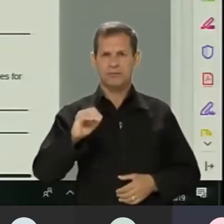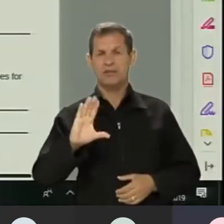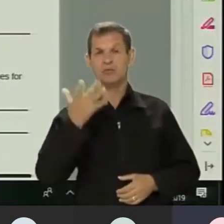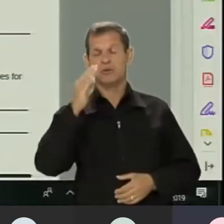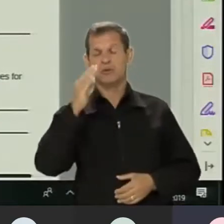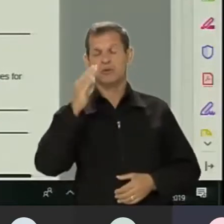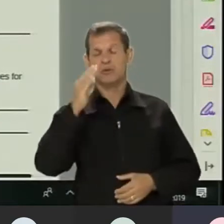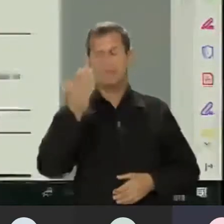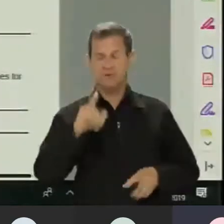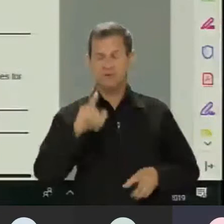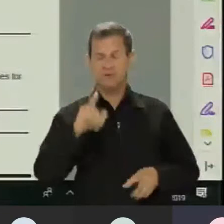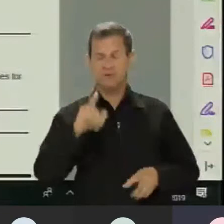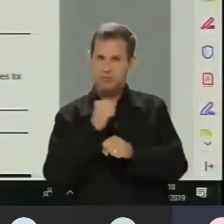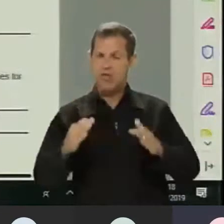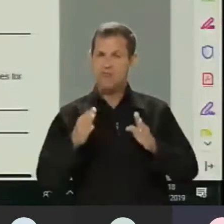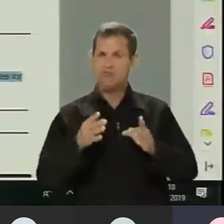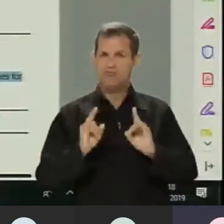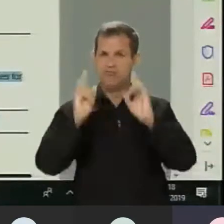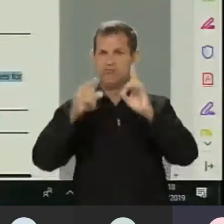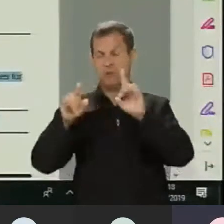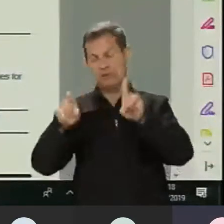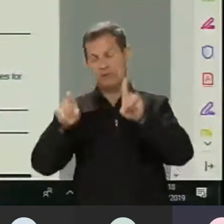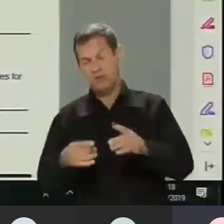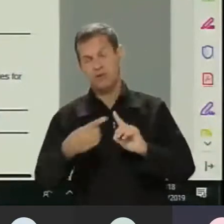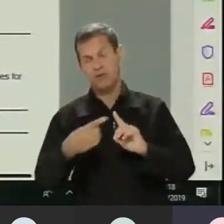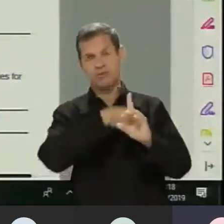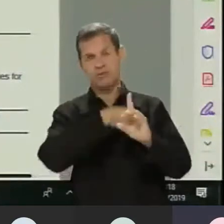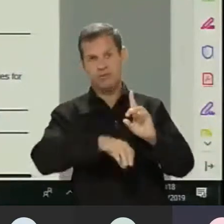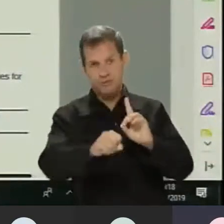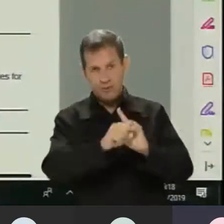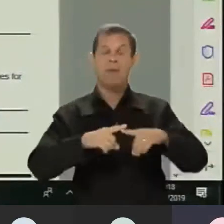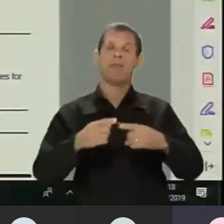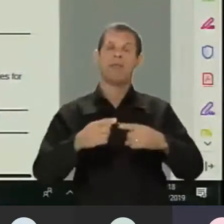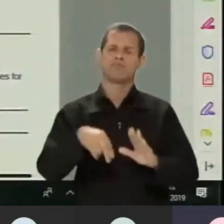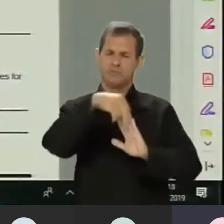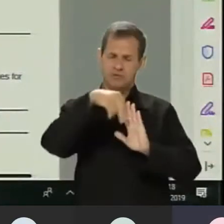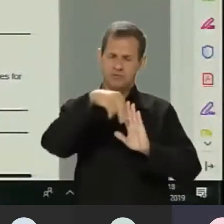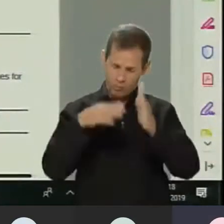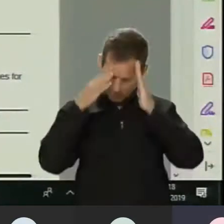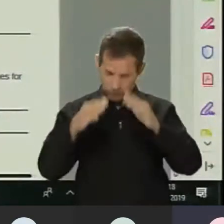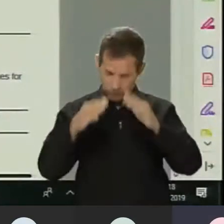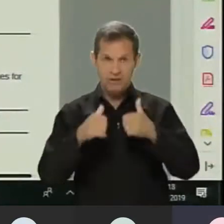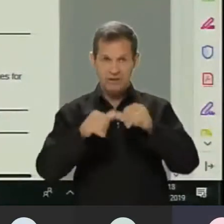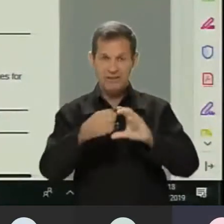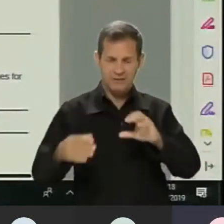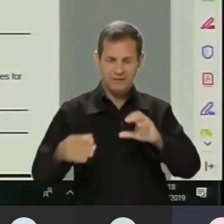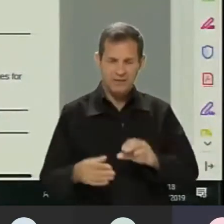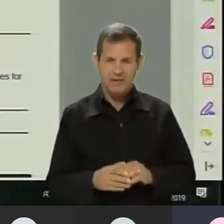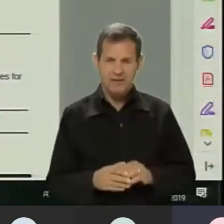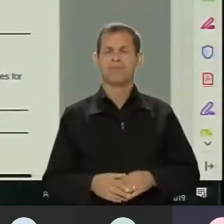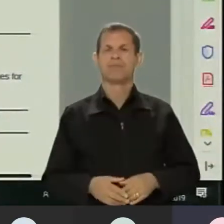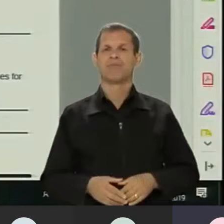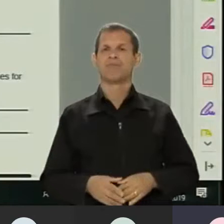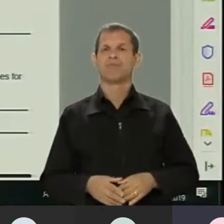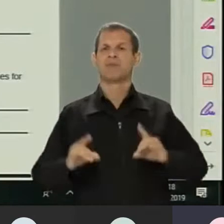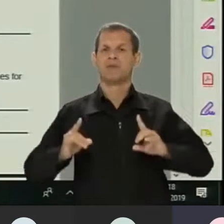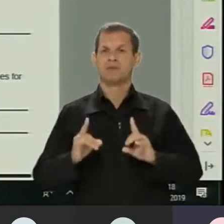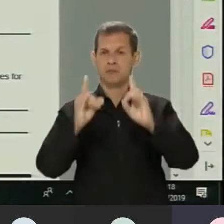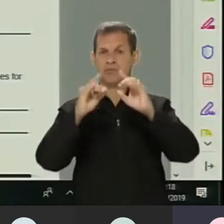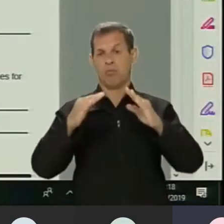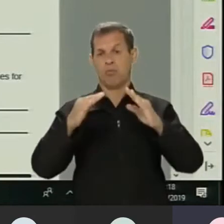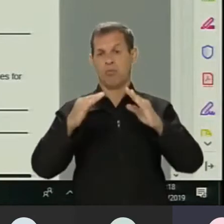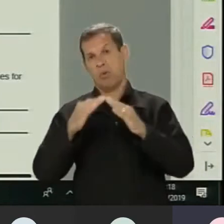construtivas para habitações unifamiliares de interesse social. Tá? A norma ela foca nessa questão de habitações